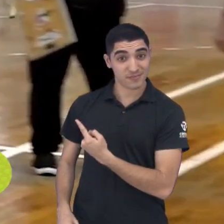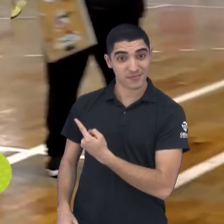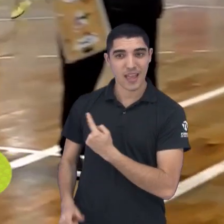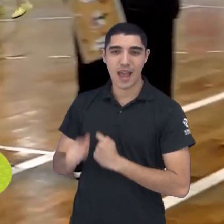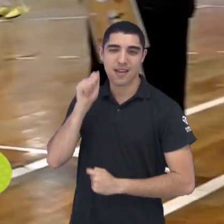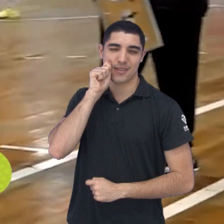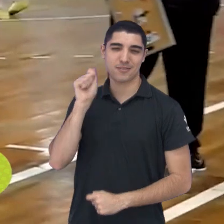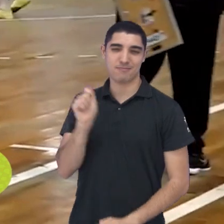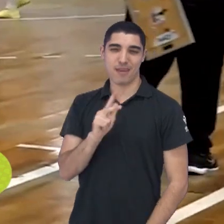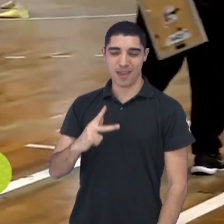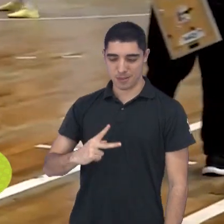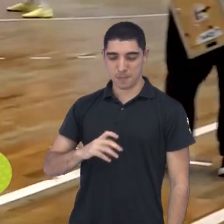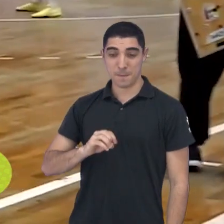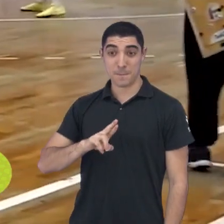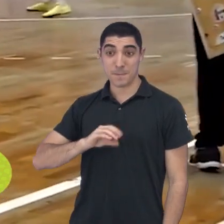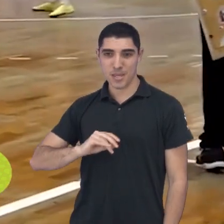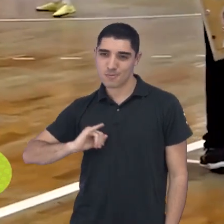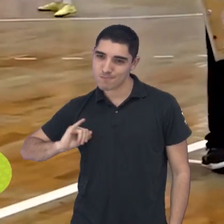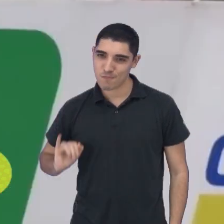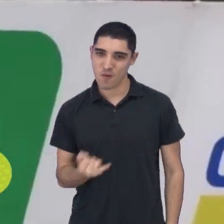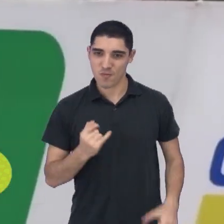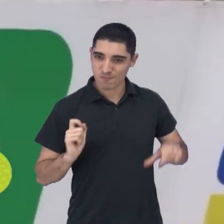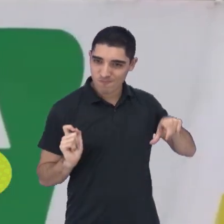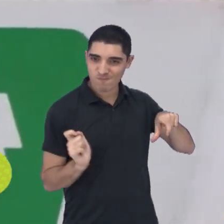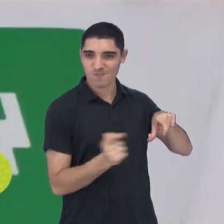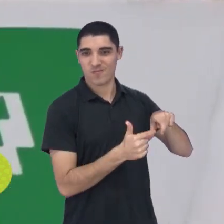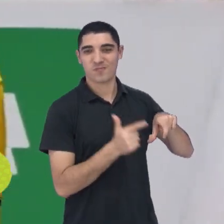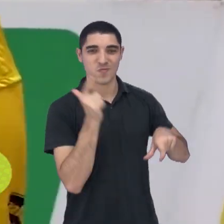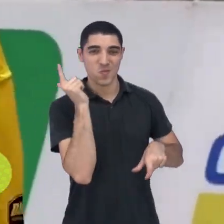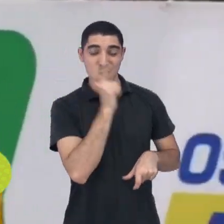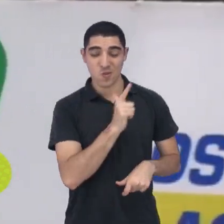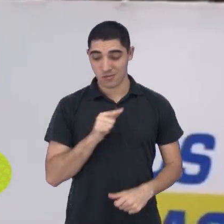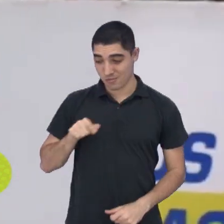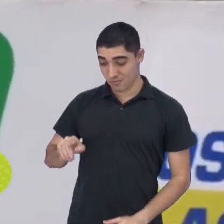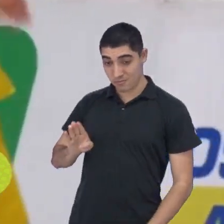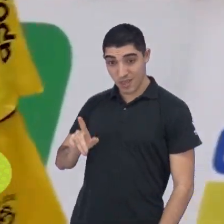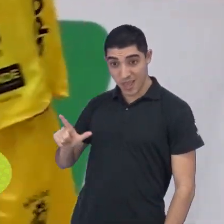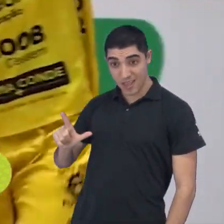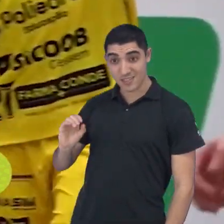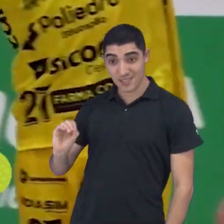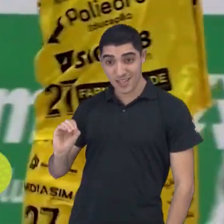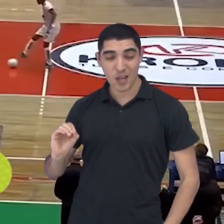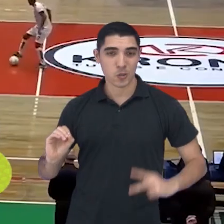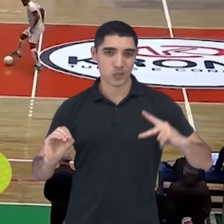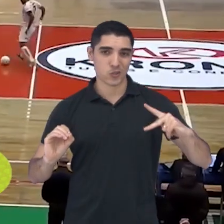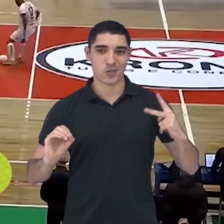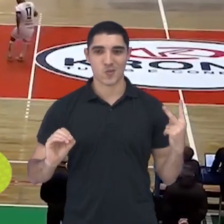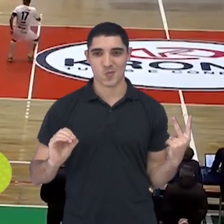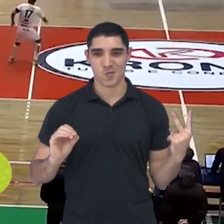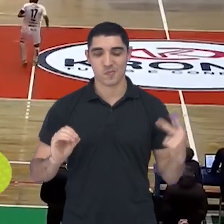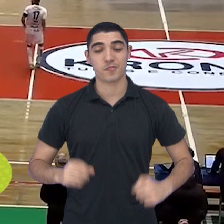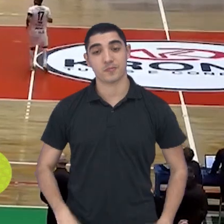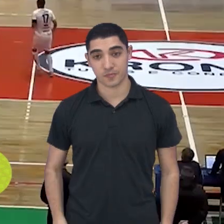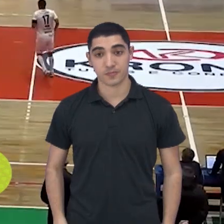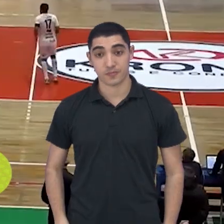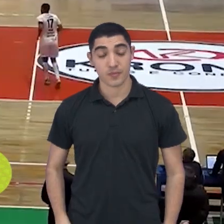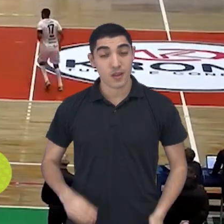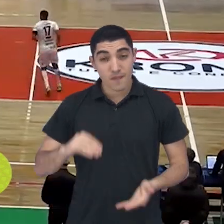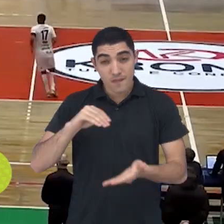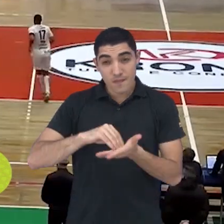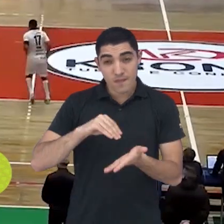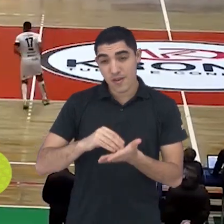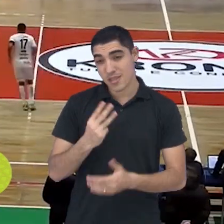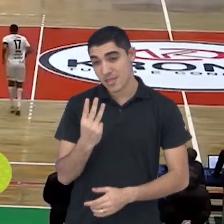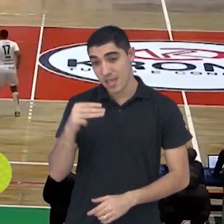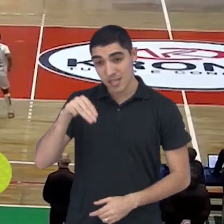esperto colocou para o fundo das redes. Pedro, Blumenau 0, São José 2. Restando pouco mais de 3 para o